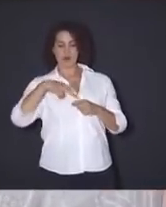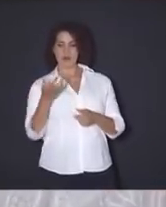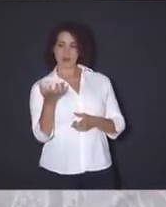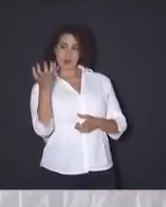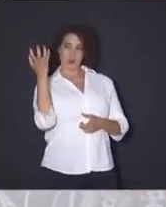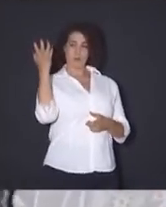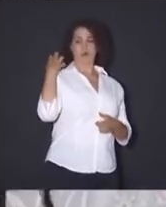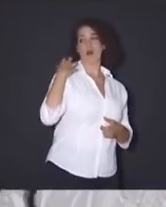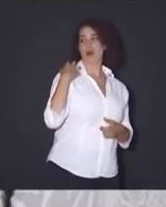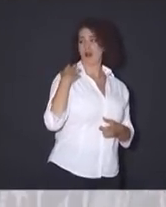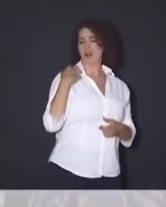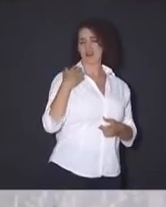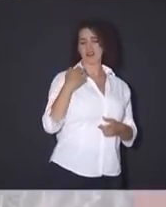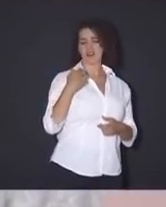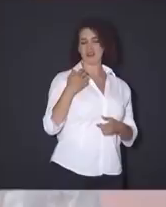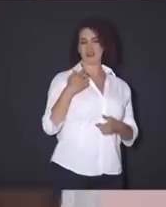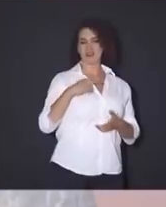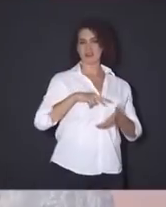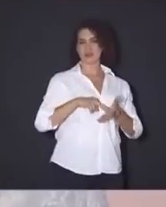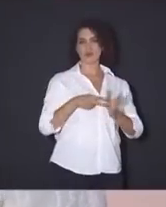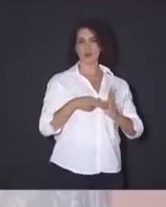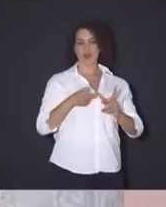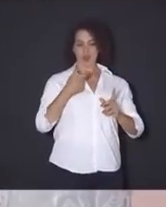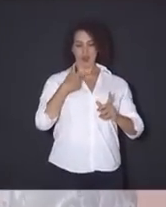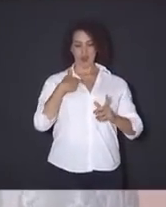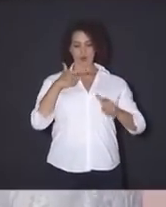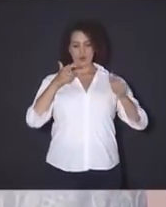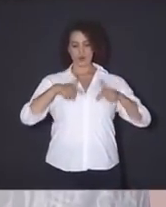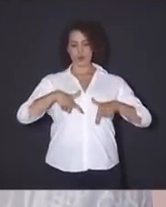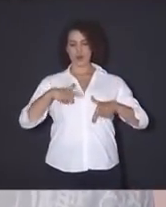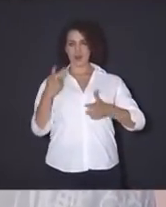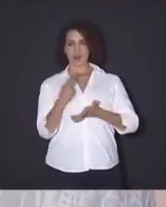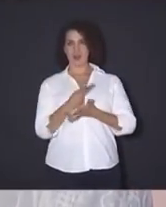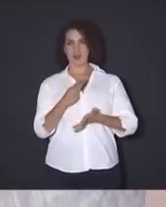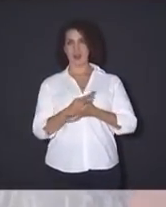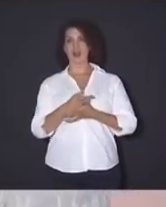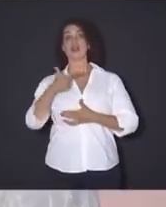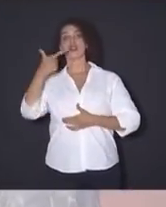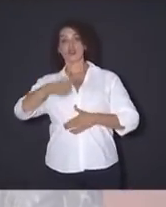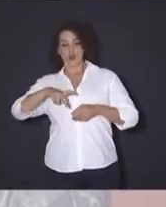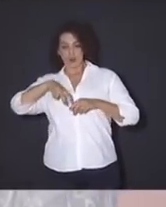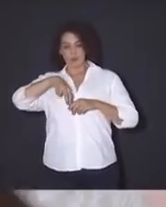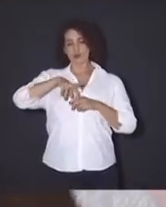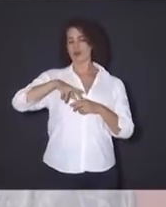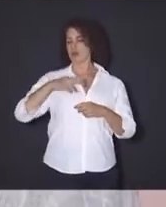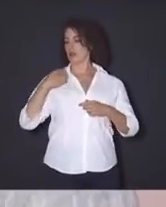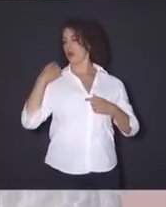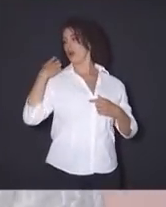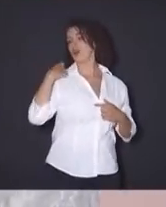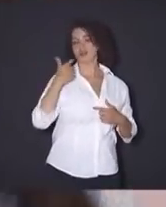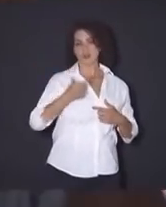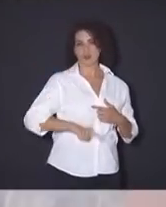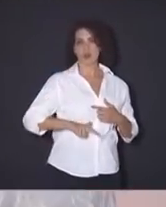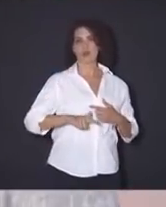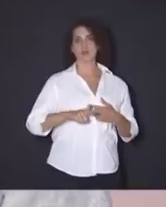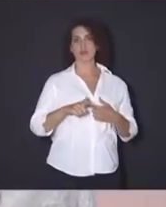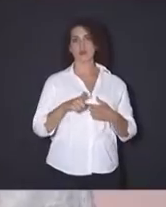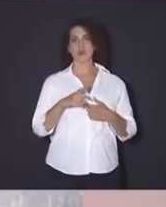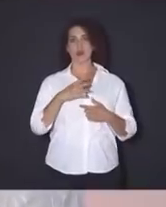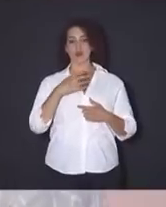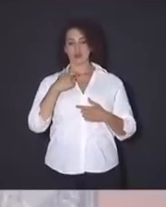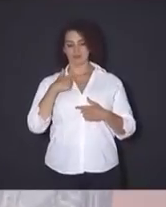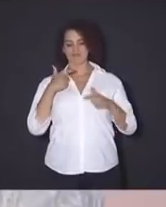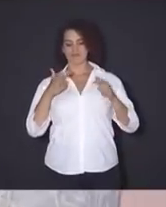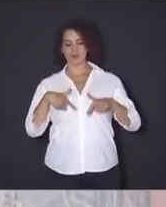assim eu estou mal colocado você pega na segunda vez na bola bate de novo nas suas costas você vai dizer eu estou mal colocado na terceira